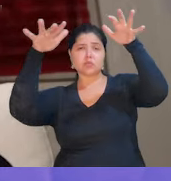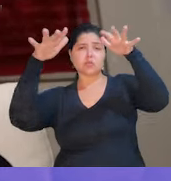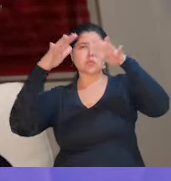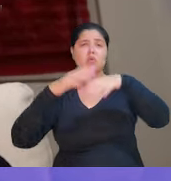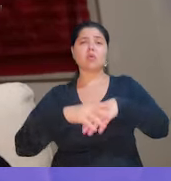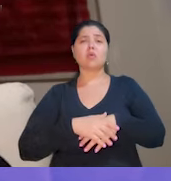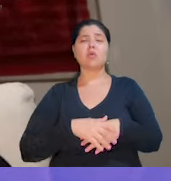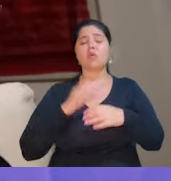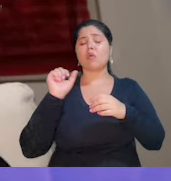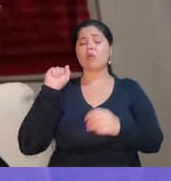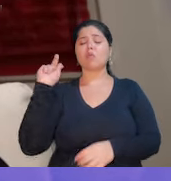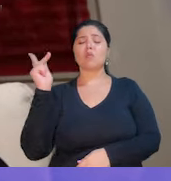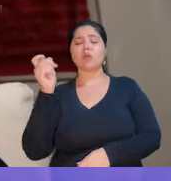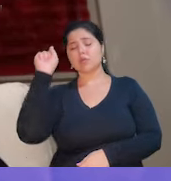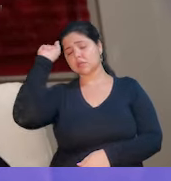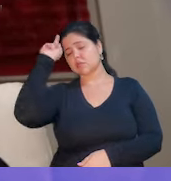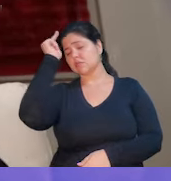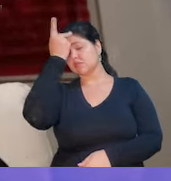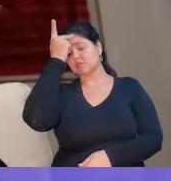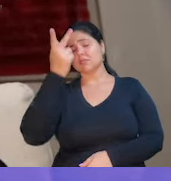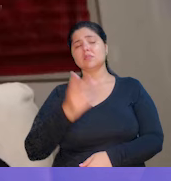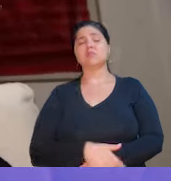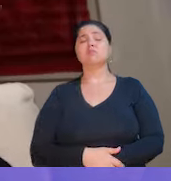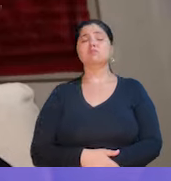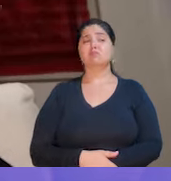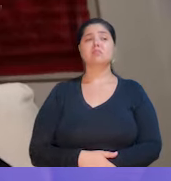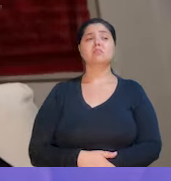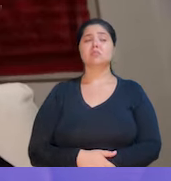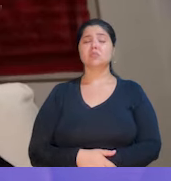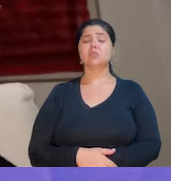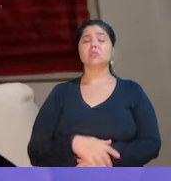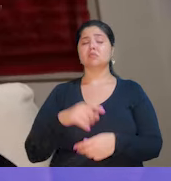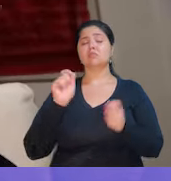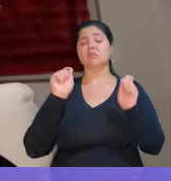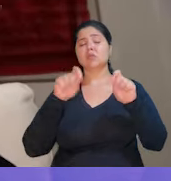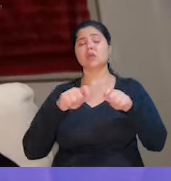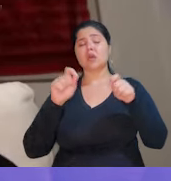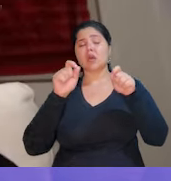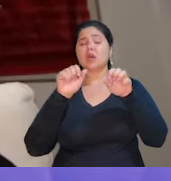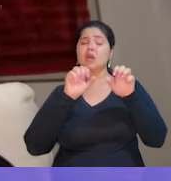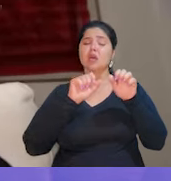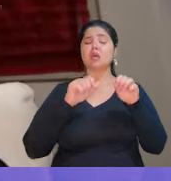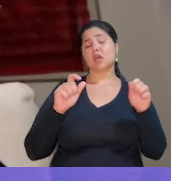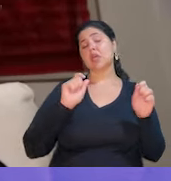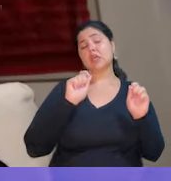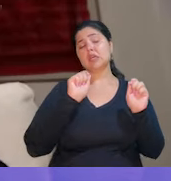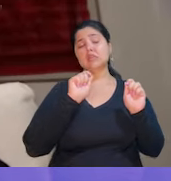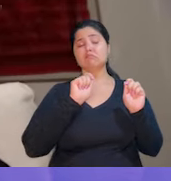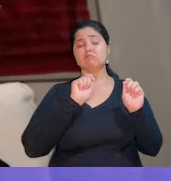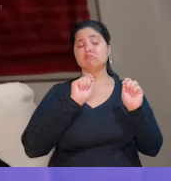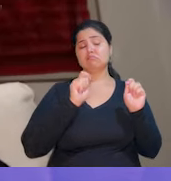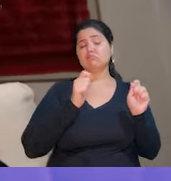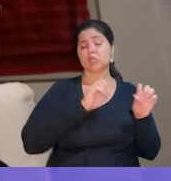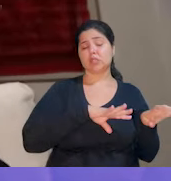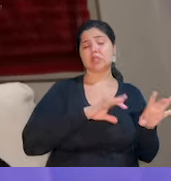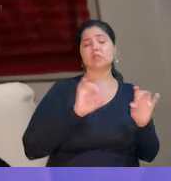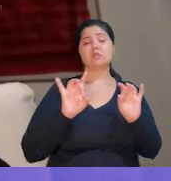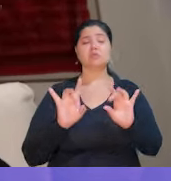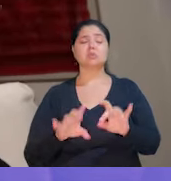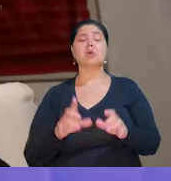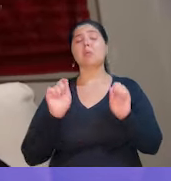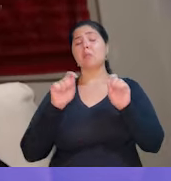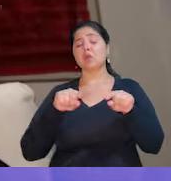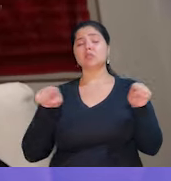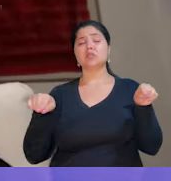definida pela Escola pelo currículo o currículo define os conteúdos agora habilidades